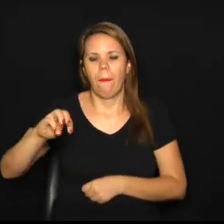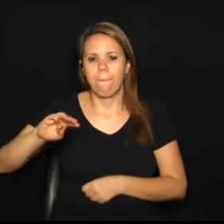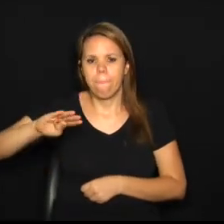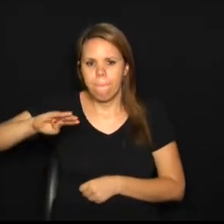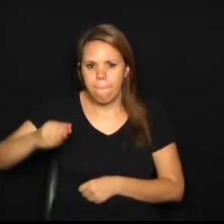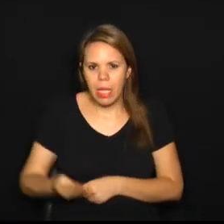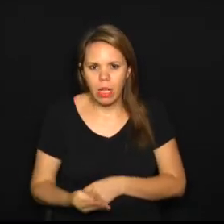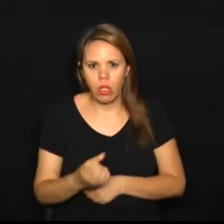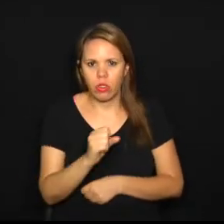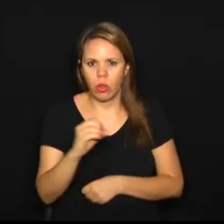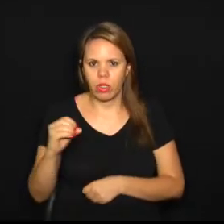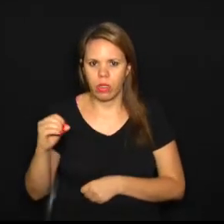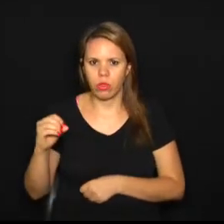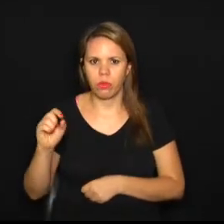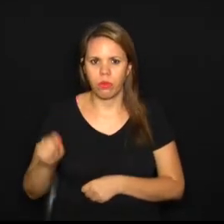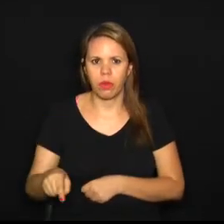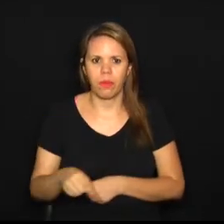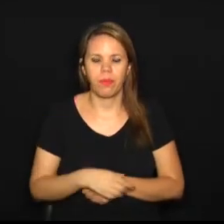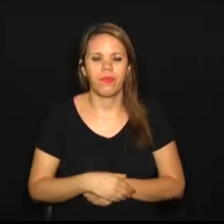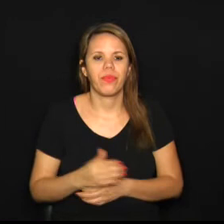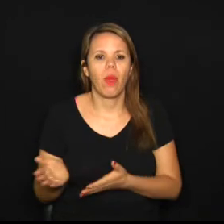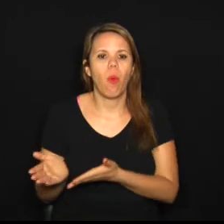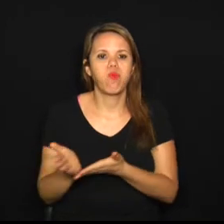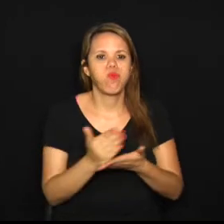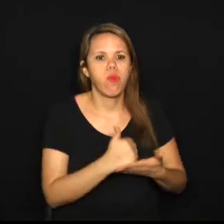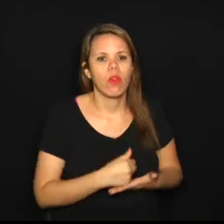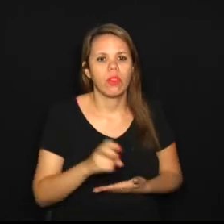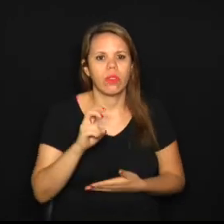5.790.800.000 e foram arrecadados